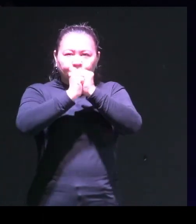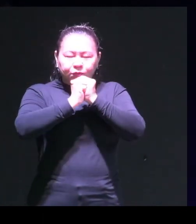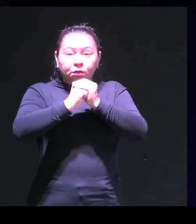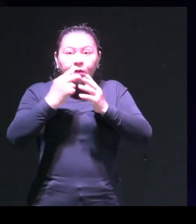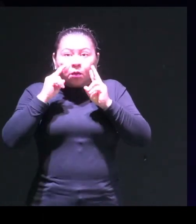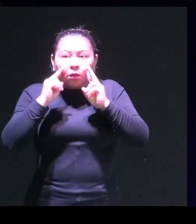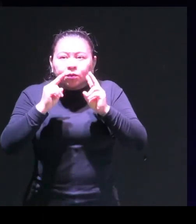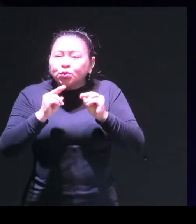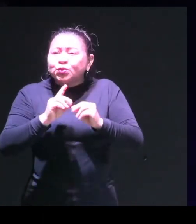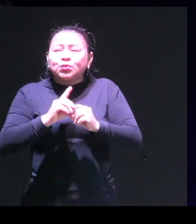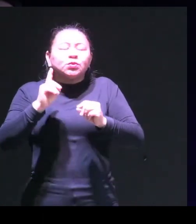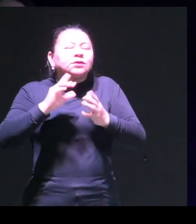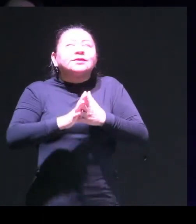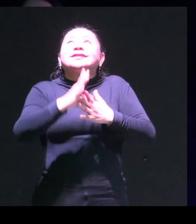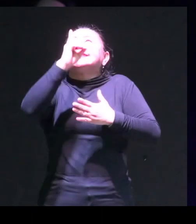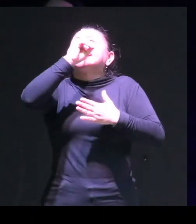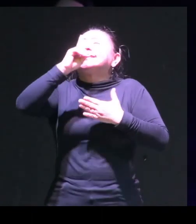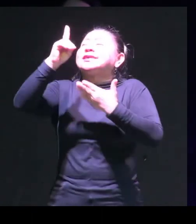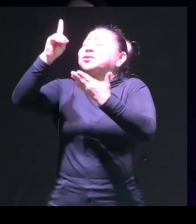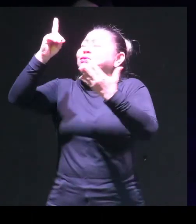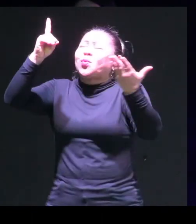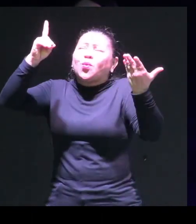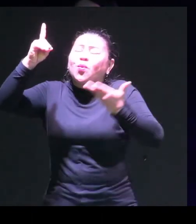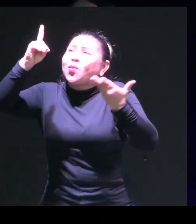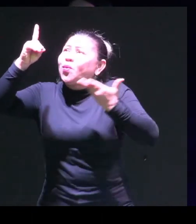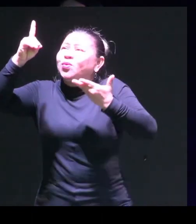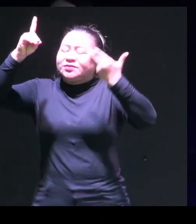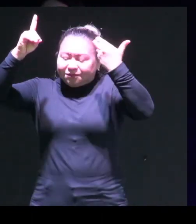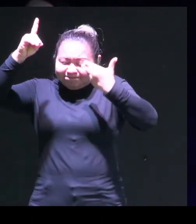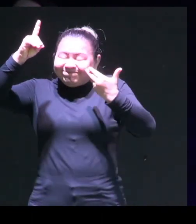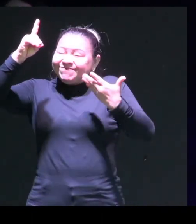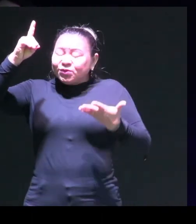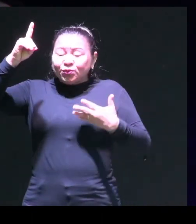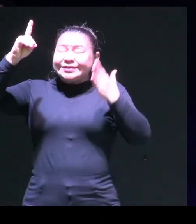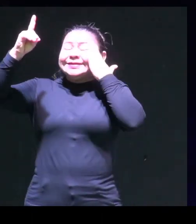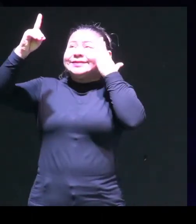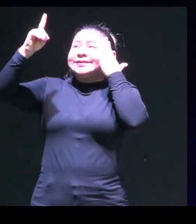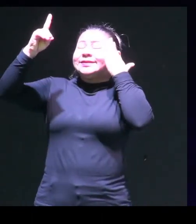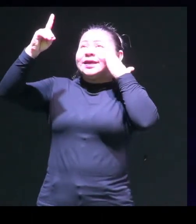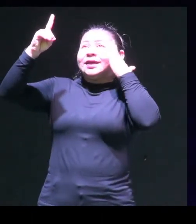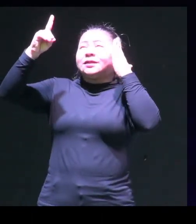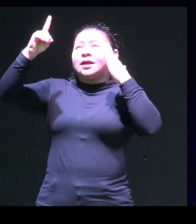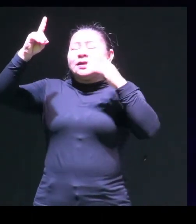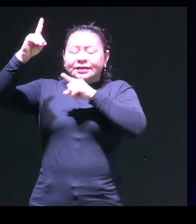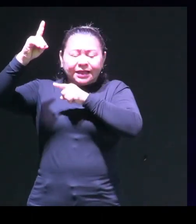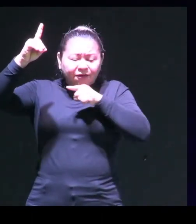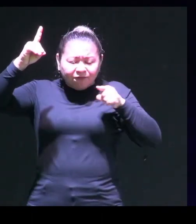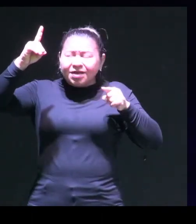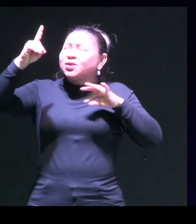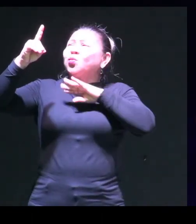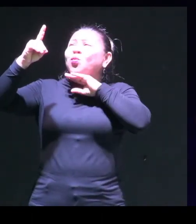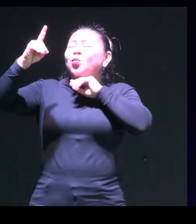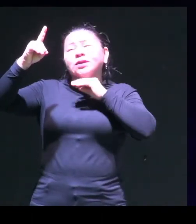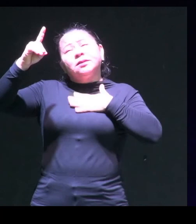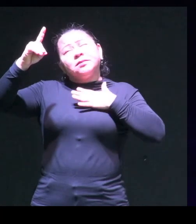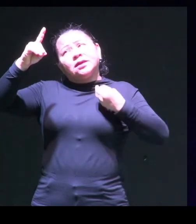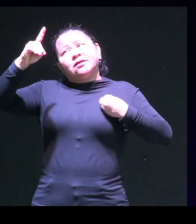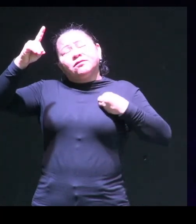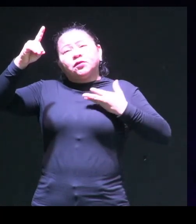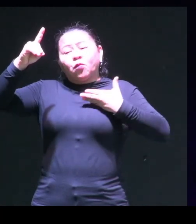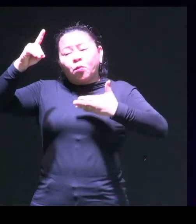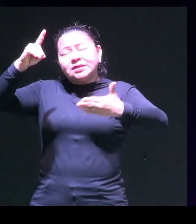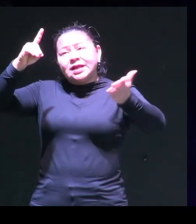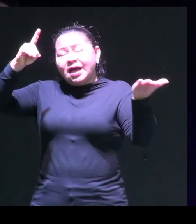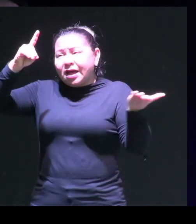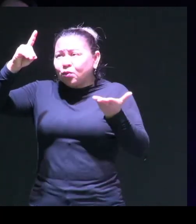sabe, ore todo dia dizendo, Deus, hoje eu estou encerrando essa fase ruim da minha vida, e lembra